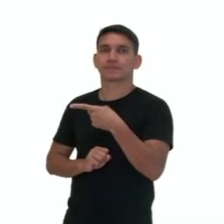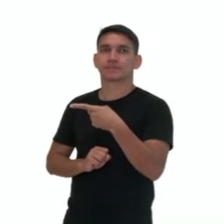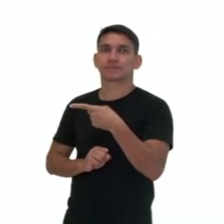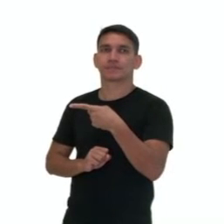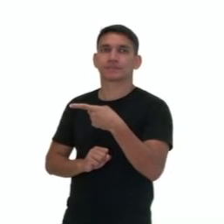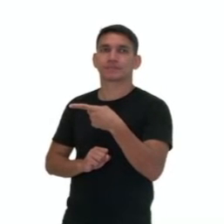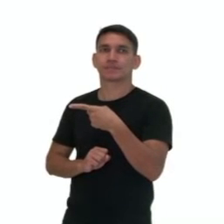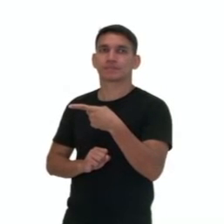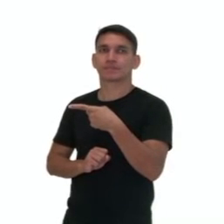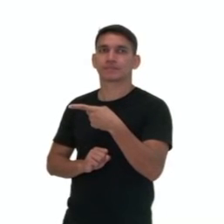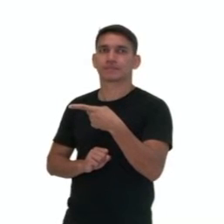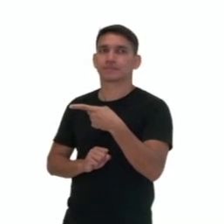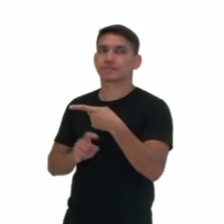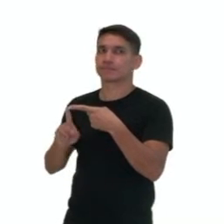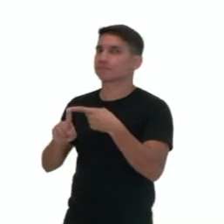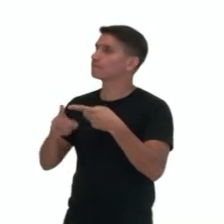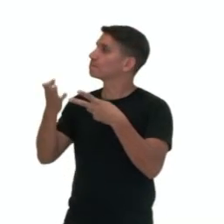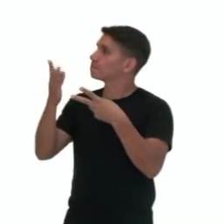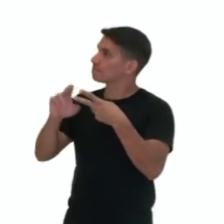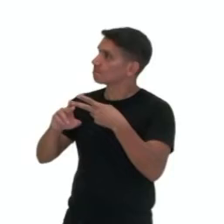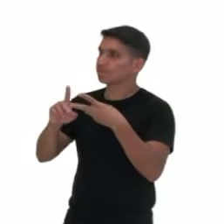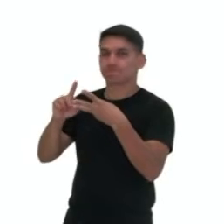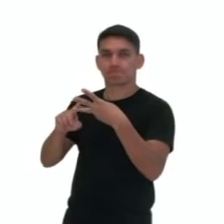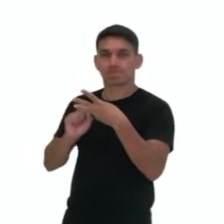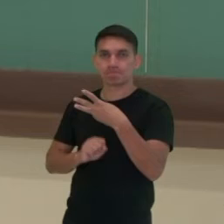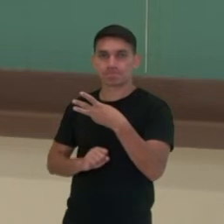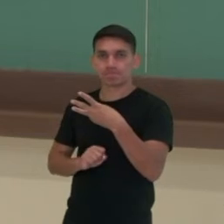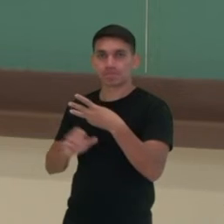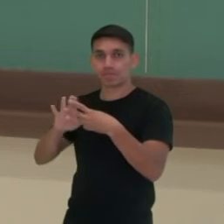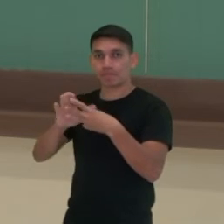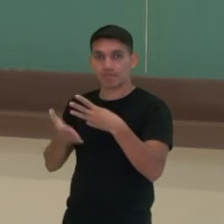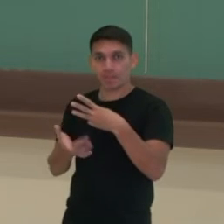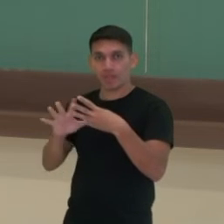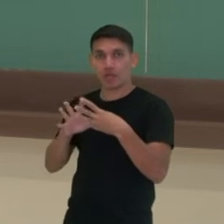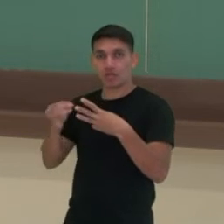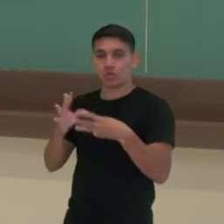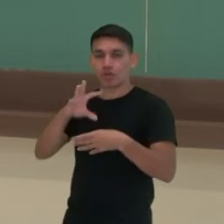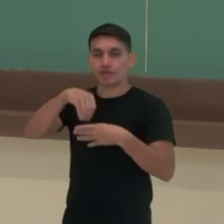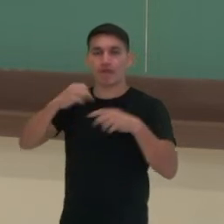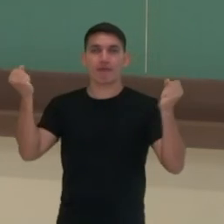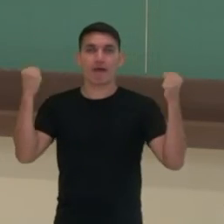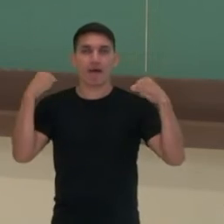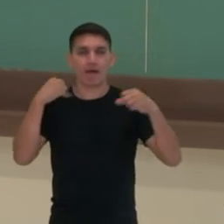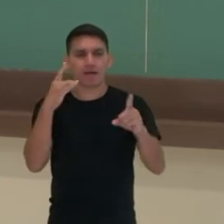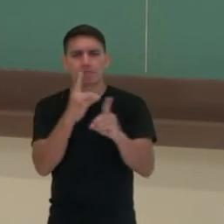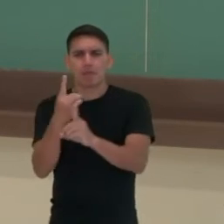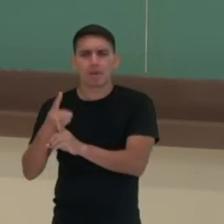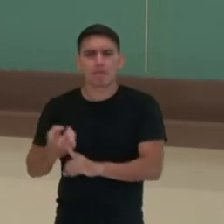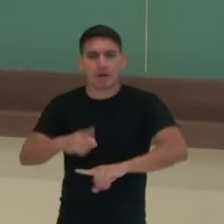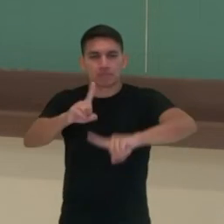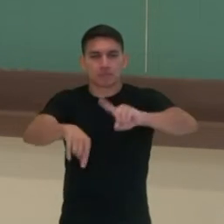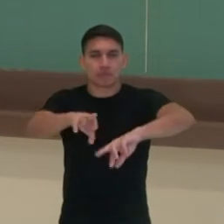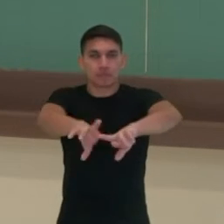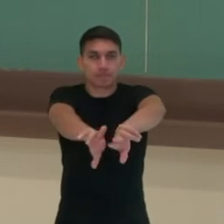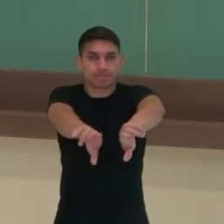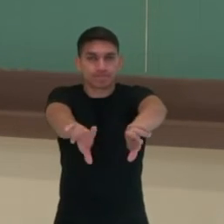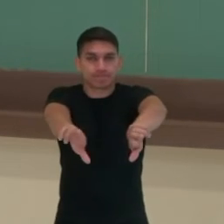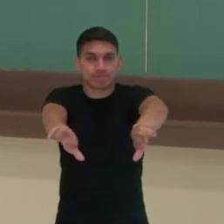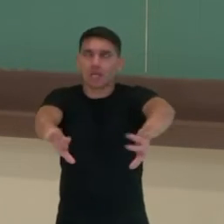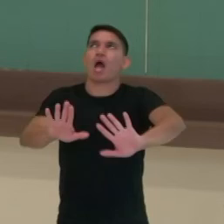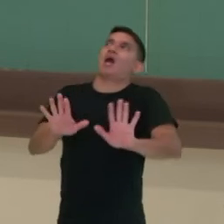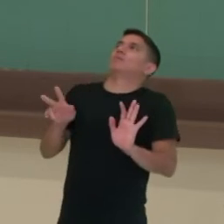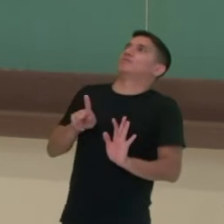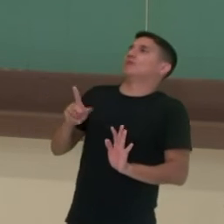anilhas, barras, tornozeleiras, barras fixas e também barras paralelas. Então dentro da academia a gente encontra muitos, professora, mas